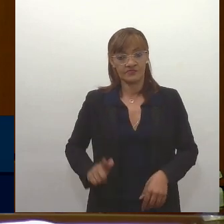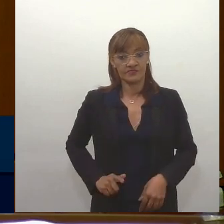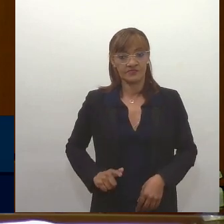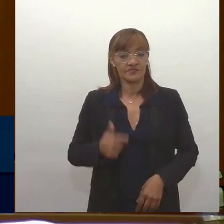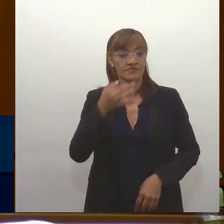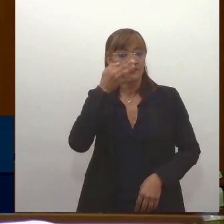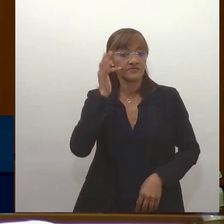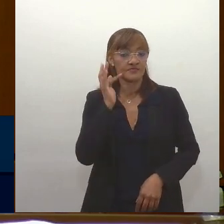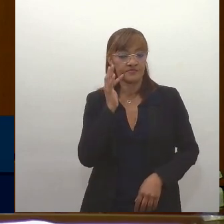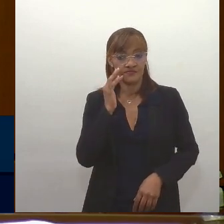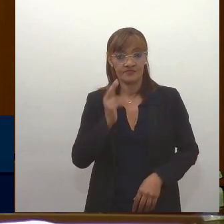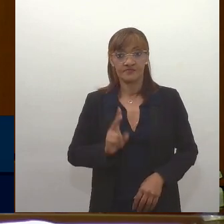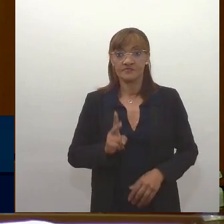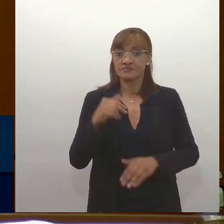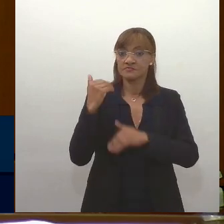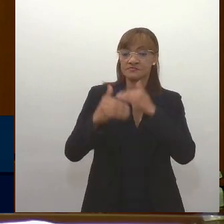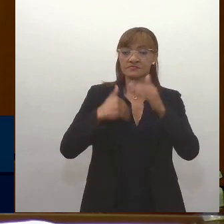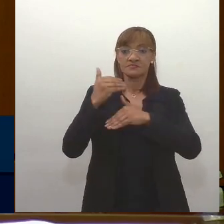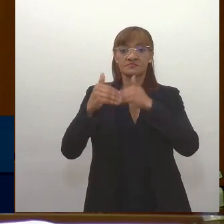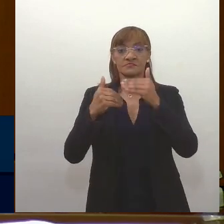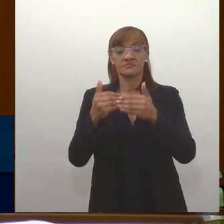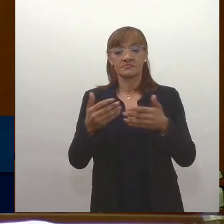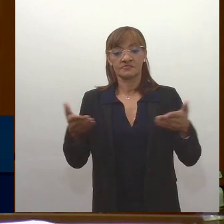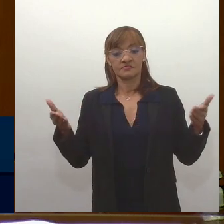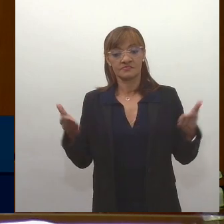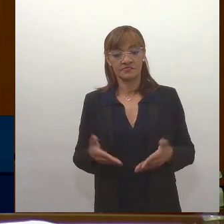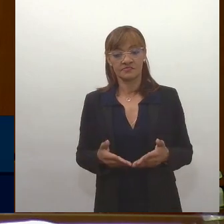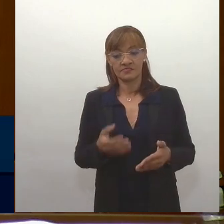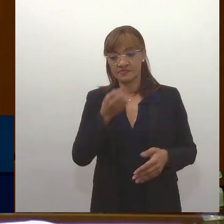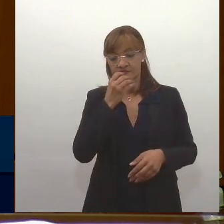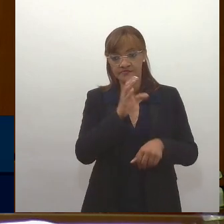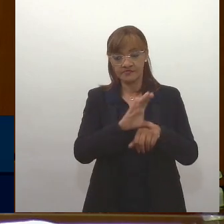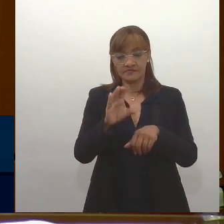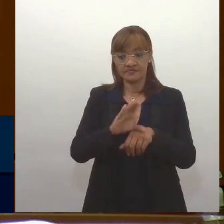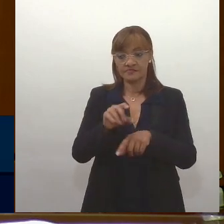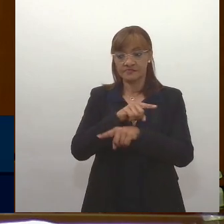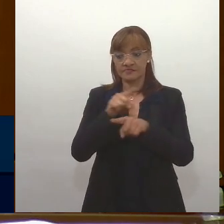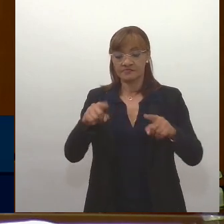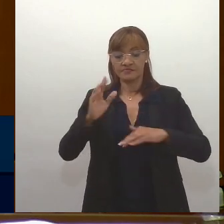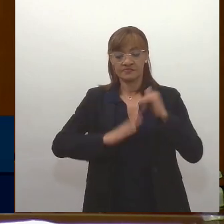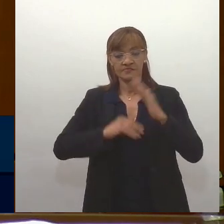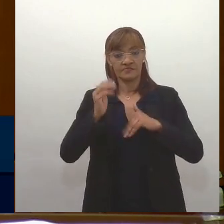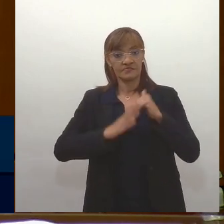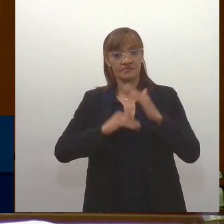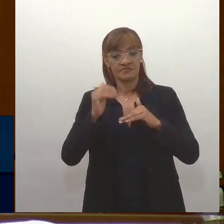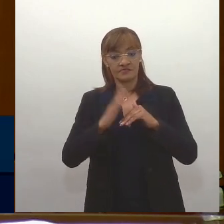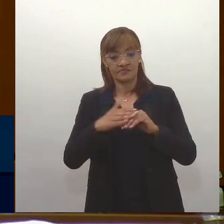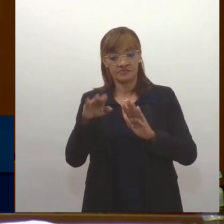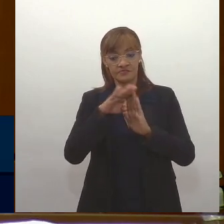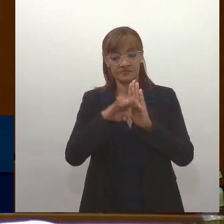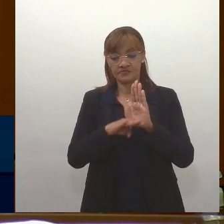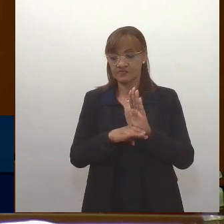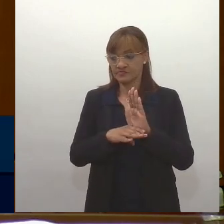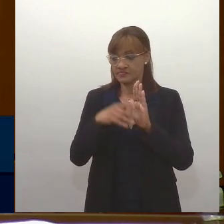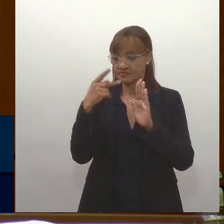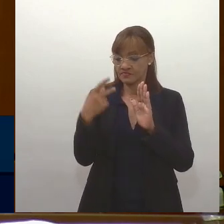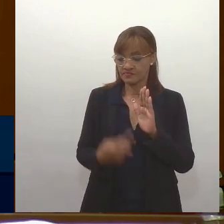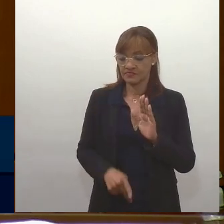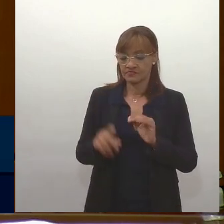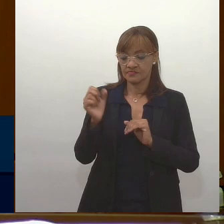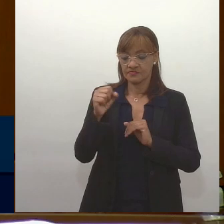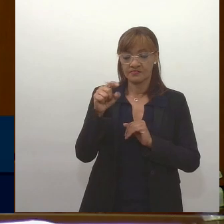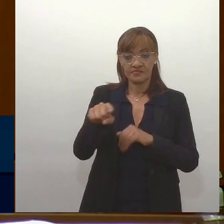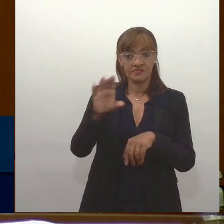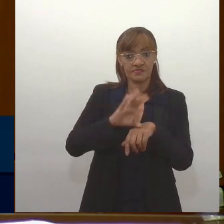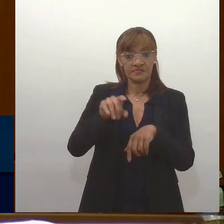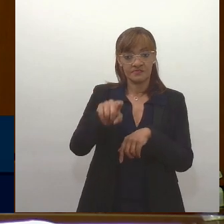de ante do processo de qualificação profissional realizado por meio do programa qualifica Sergipe que já esteve presente em mais de